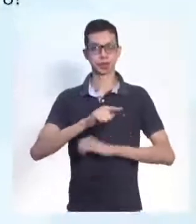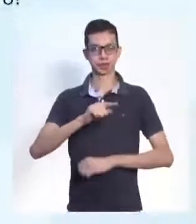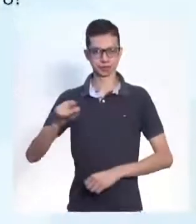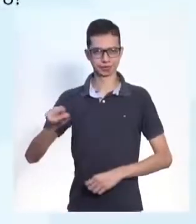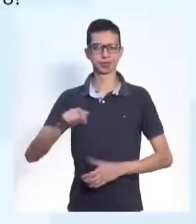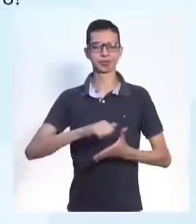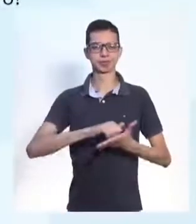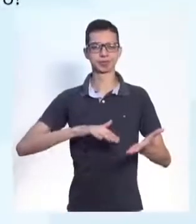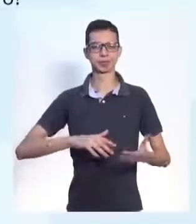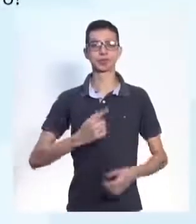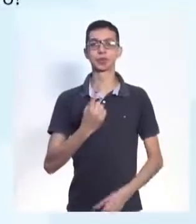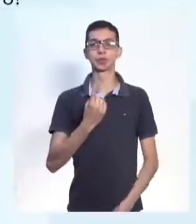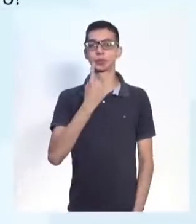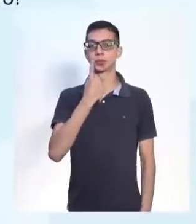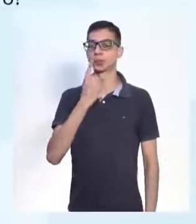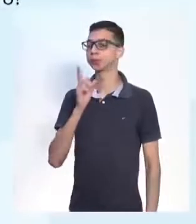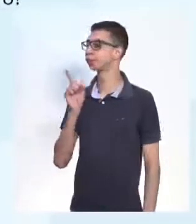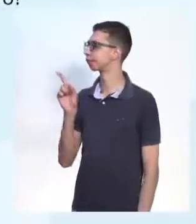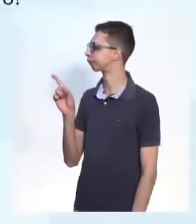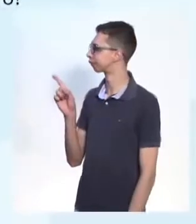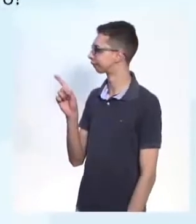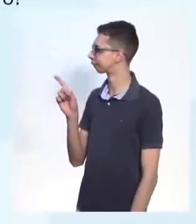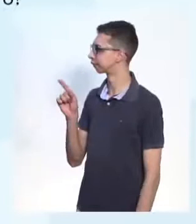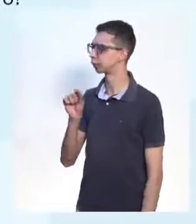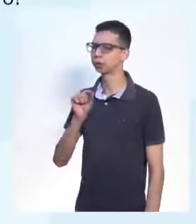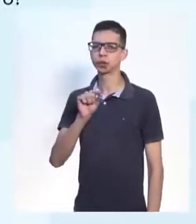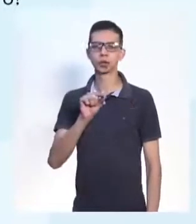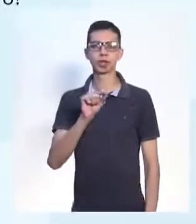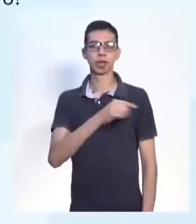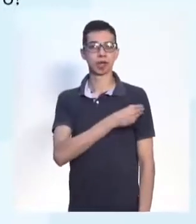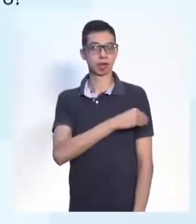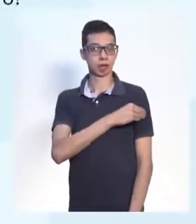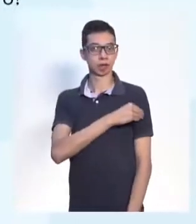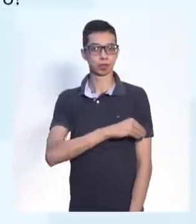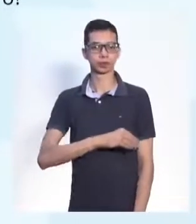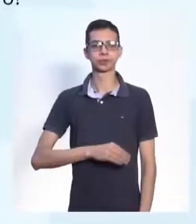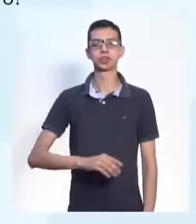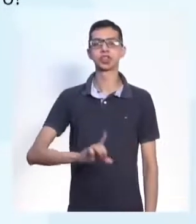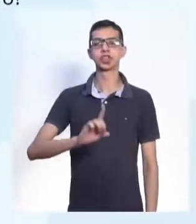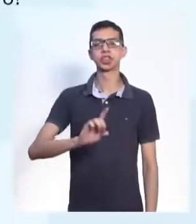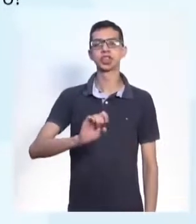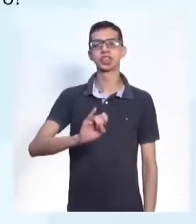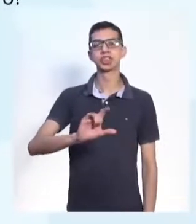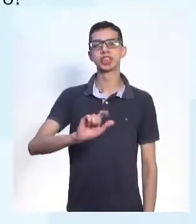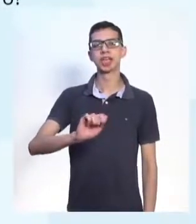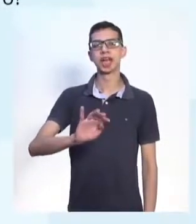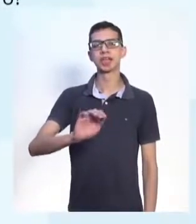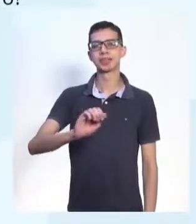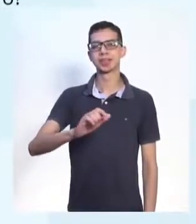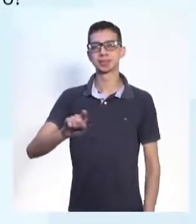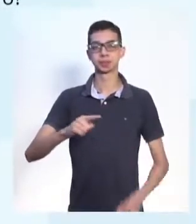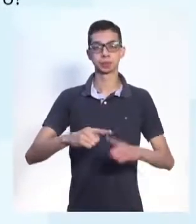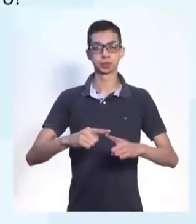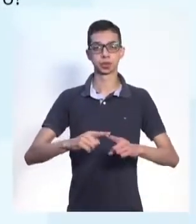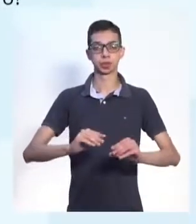1, que está aí é o seguinte. Então, o que acontece? O álcool se dilata subindo pelo tubo do plástico. Essa é